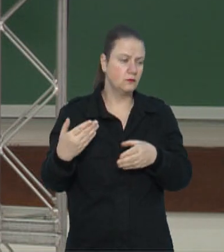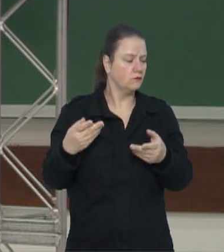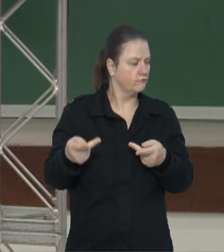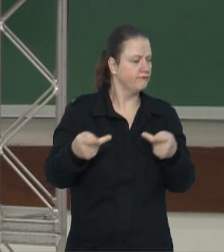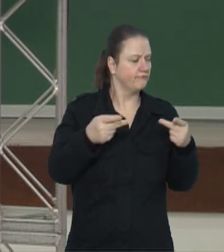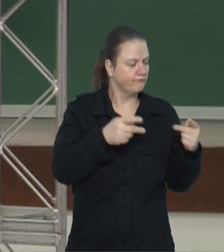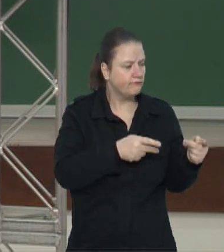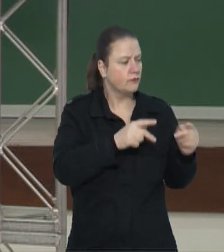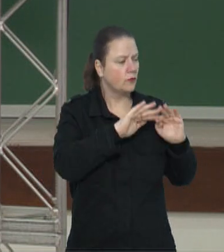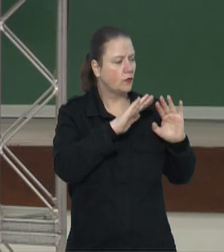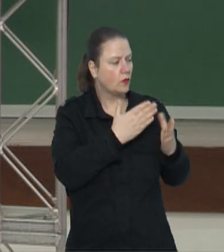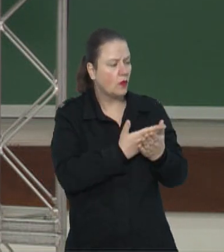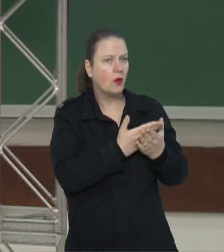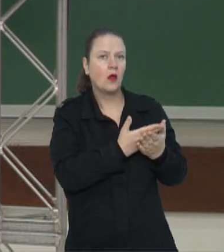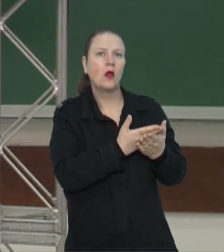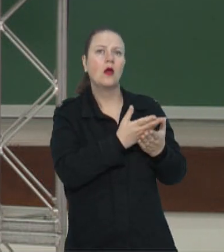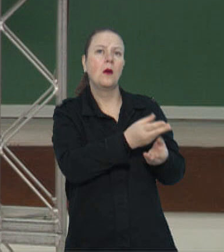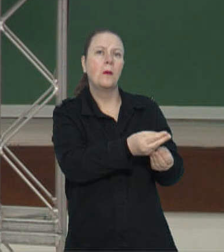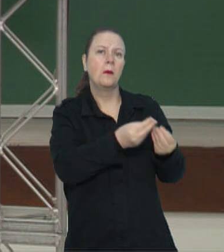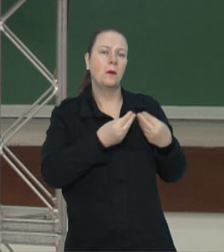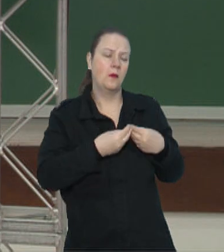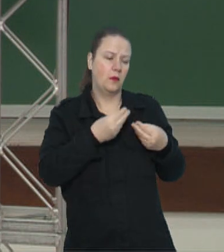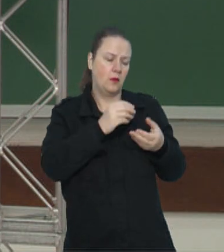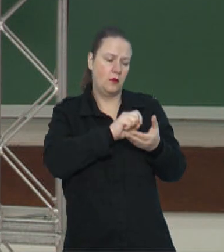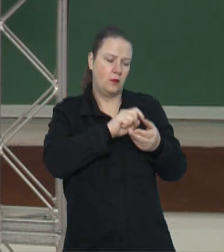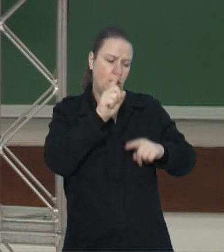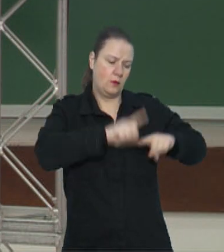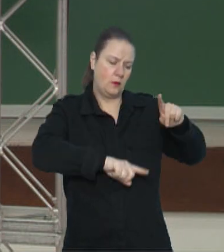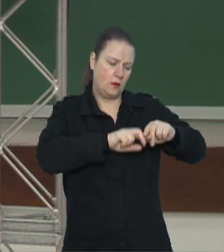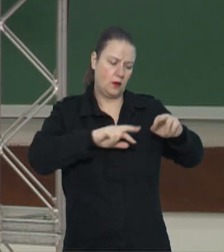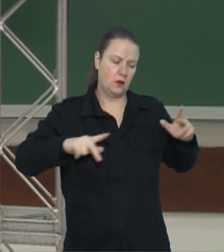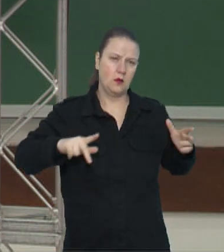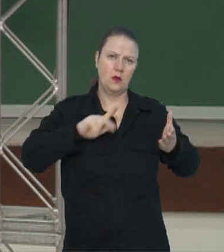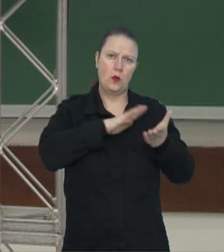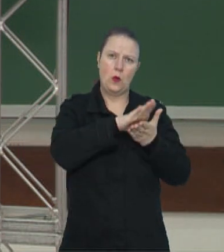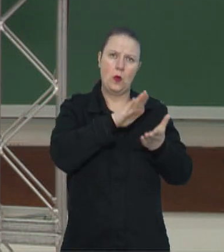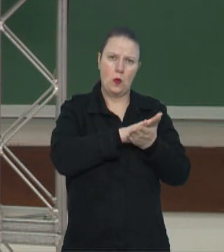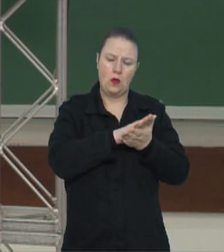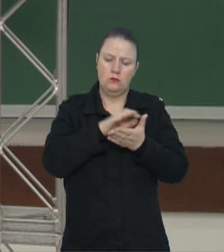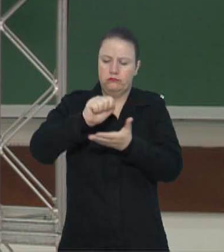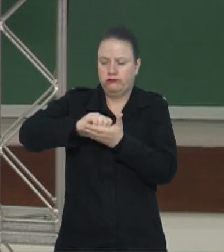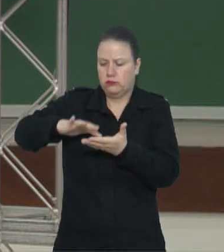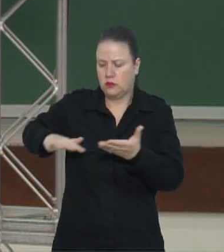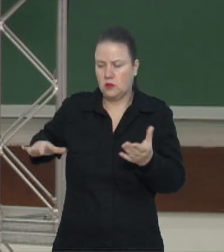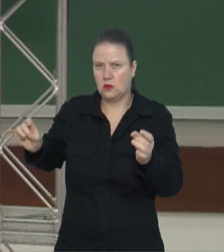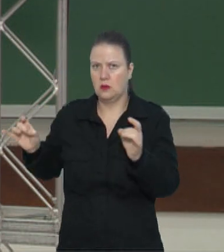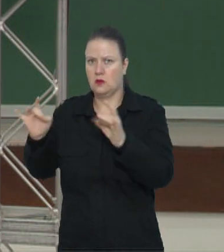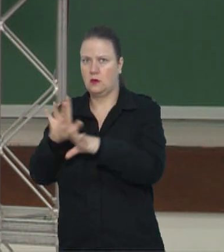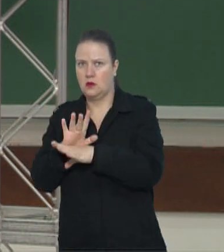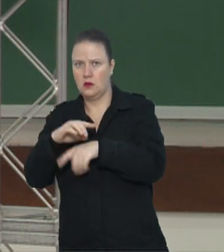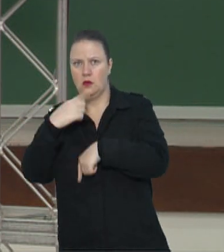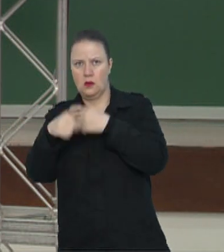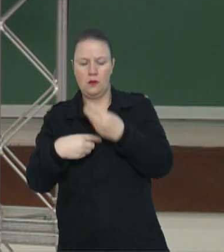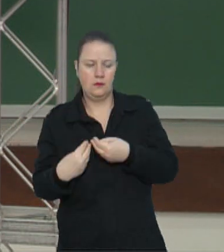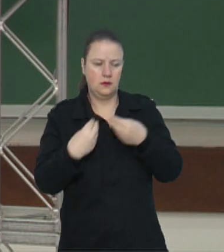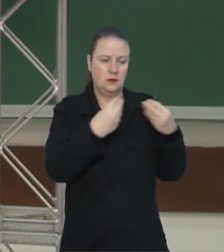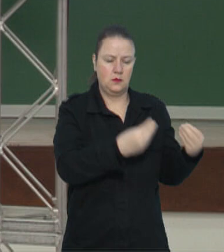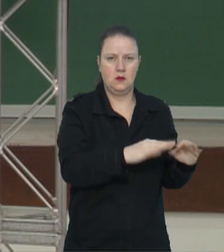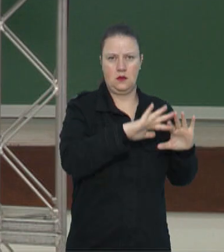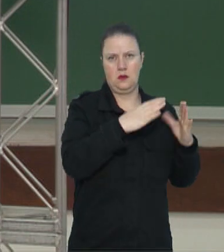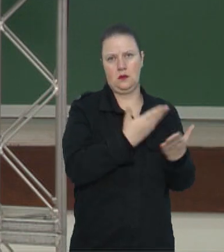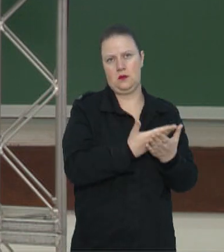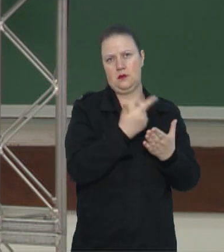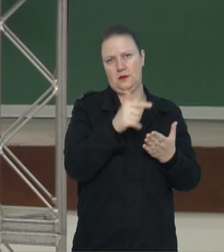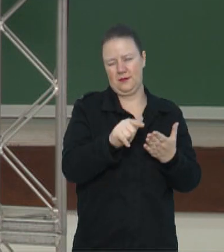material impresso e realizem também as atividades de vocês, depois devolvam lá na escola, certo? Dito tudo isso,